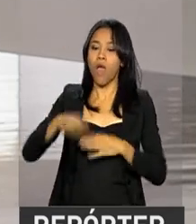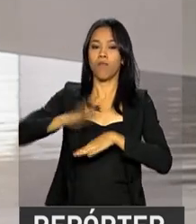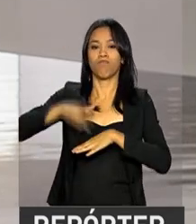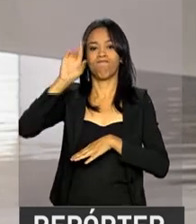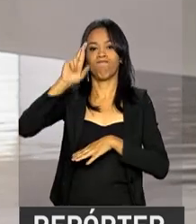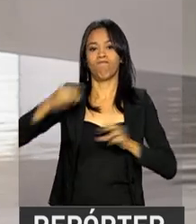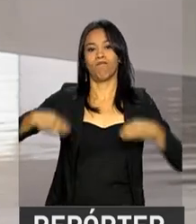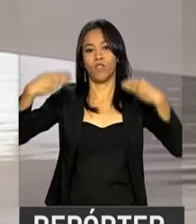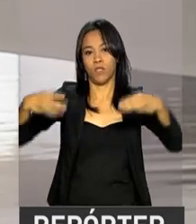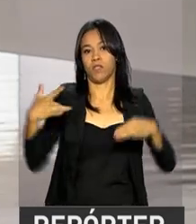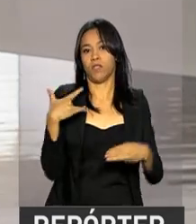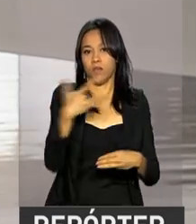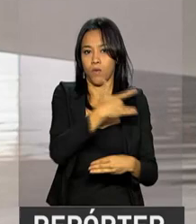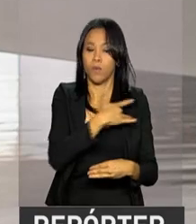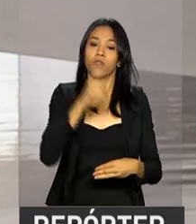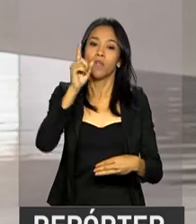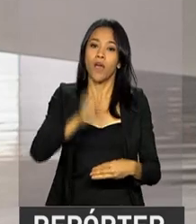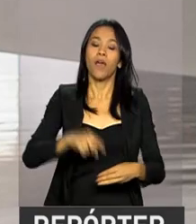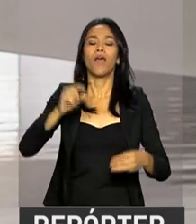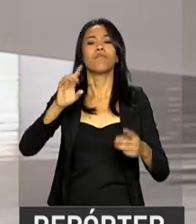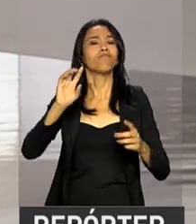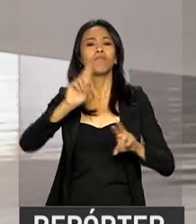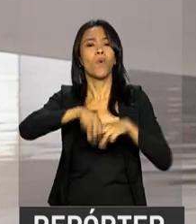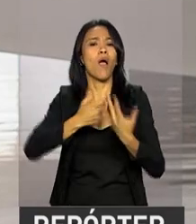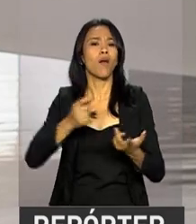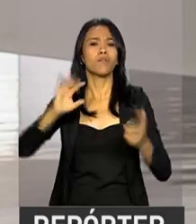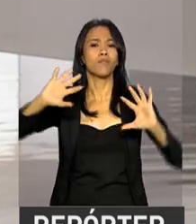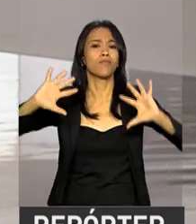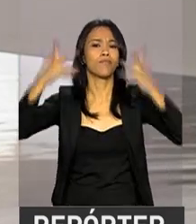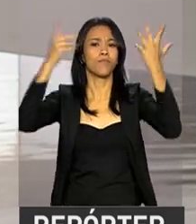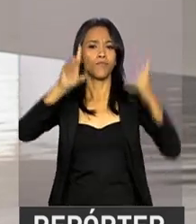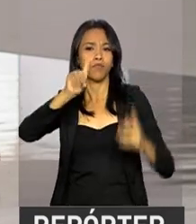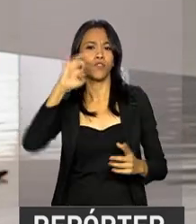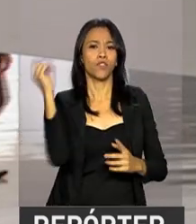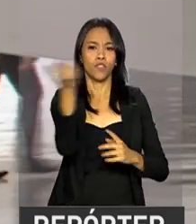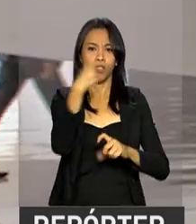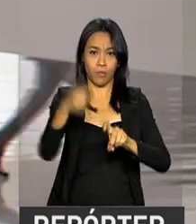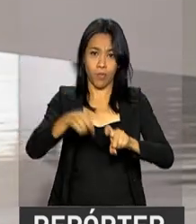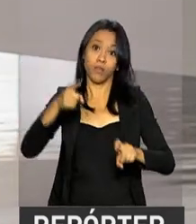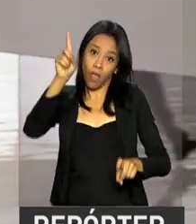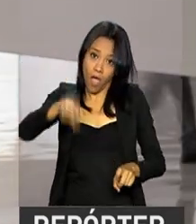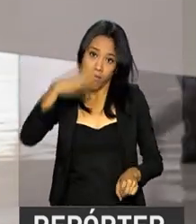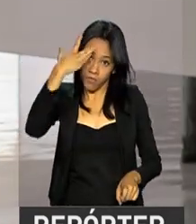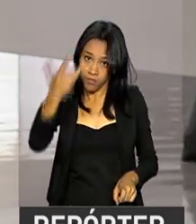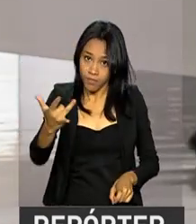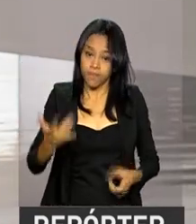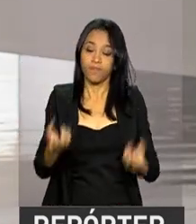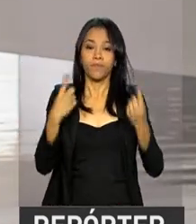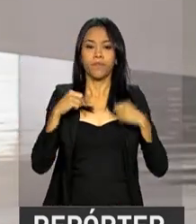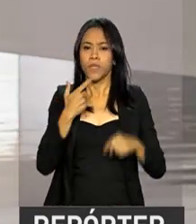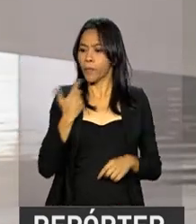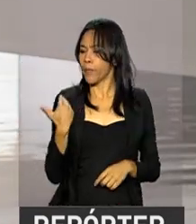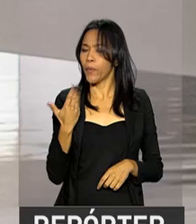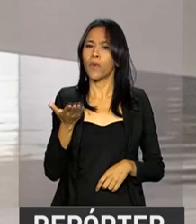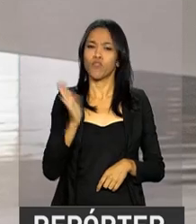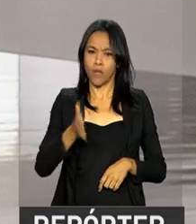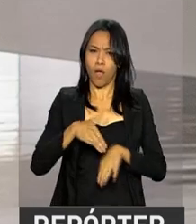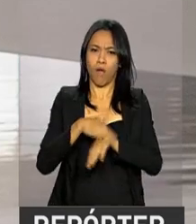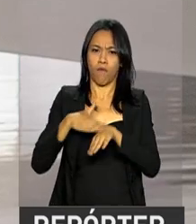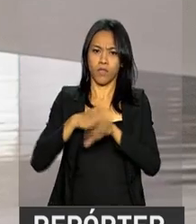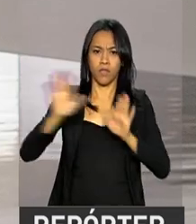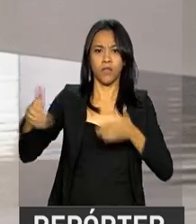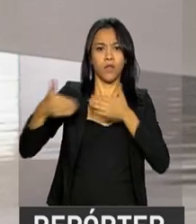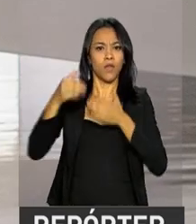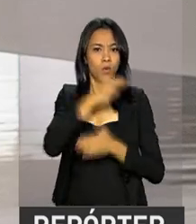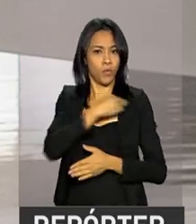saúde o evento é alusivo ao dia do médico que será comemorado amanhã agora pouco conversei com o ministro da saúde ricardo barros